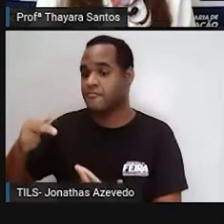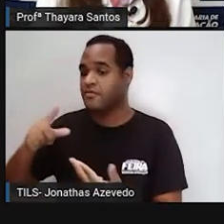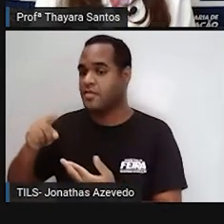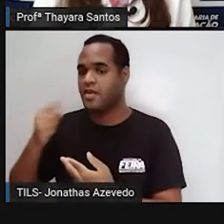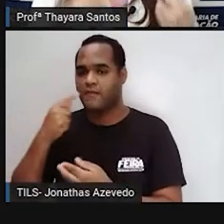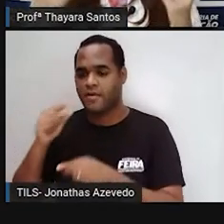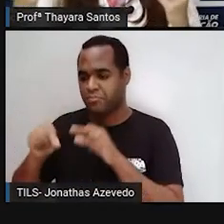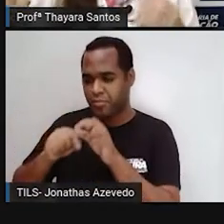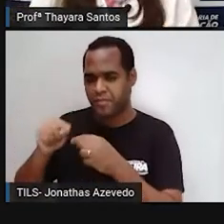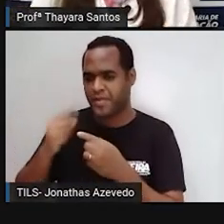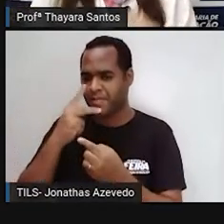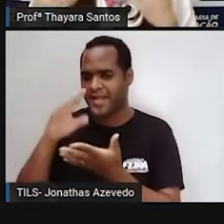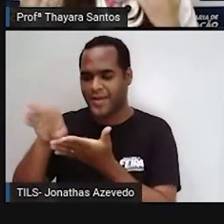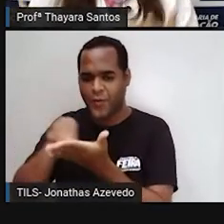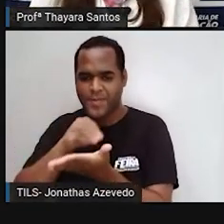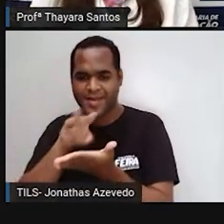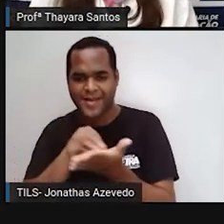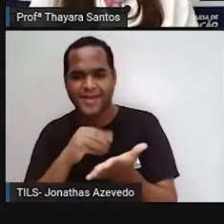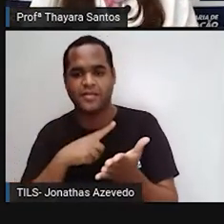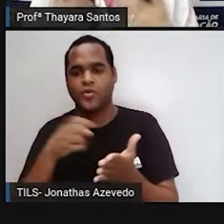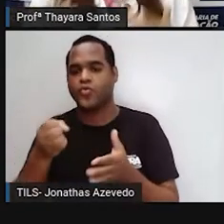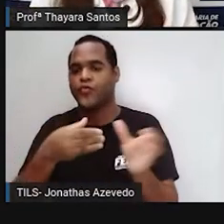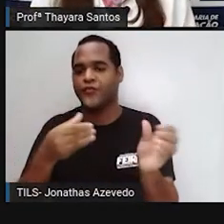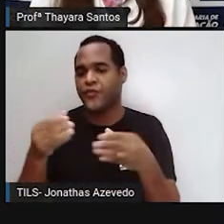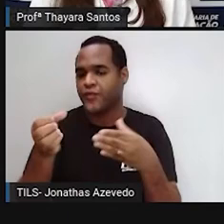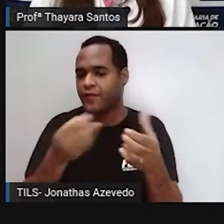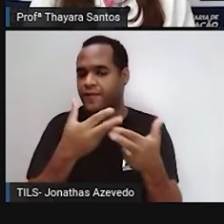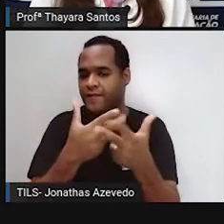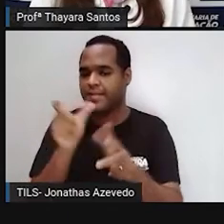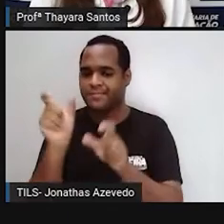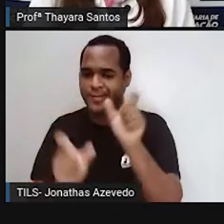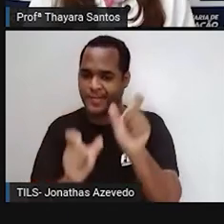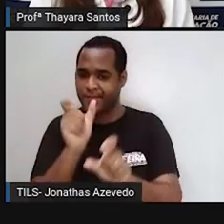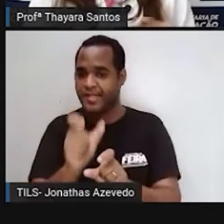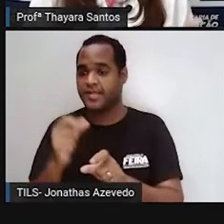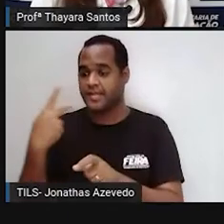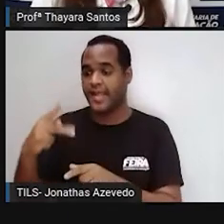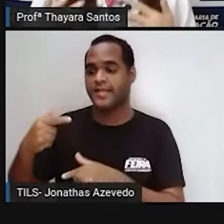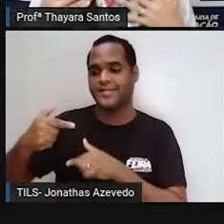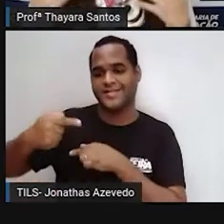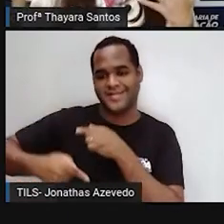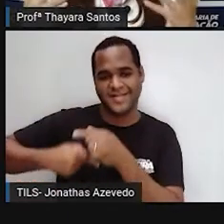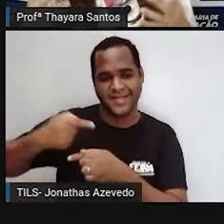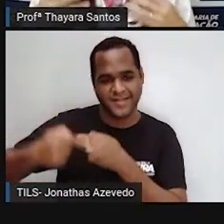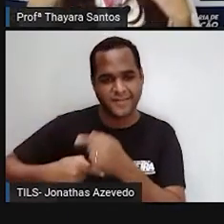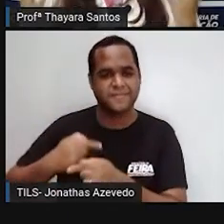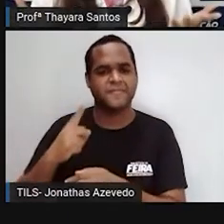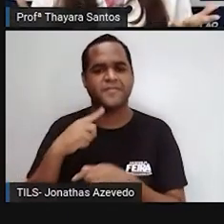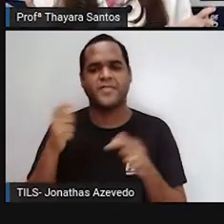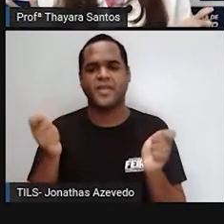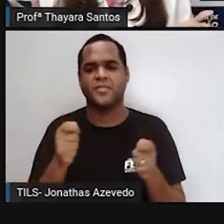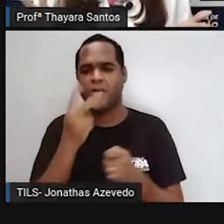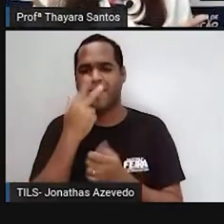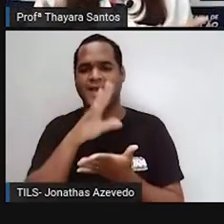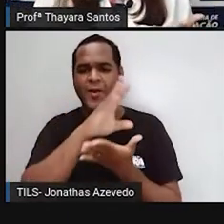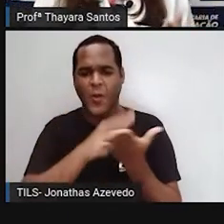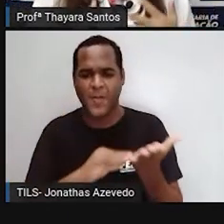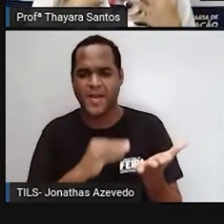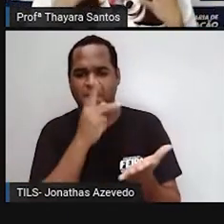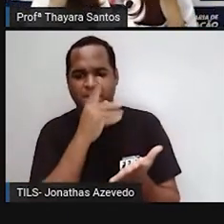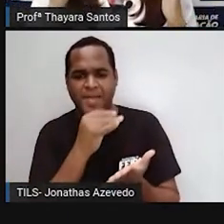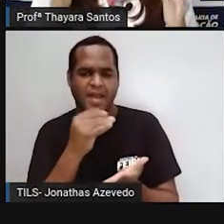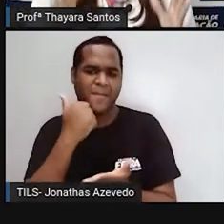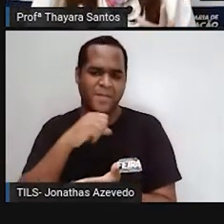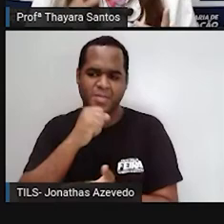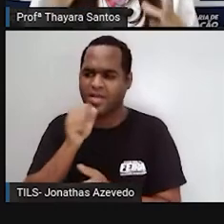aqueles clones. A gente tem novos organismos com novas características genéticas. Por isso que nós não somos a cópia exata dos nossos pais,